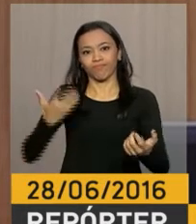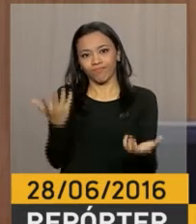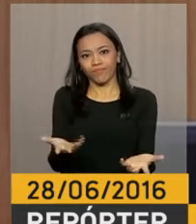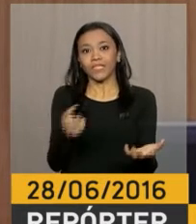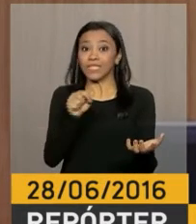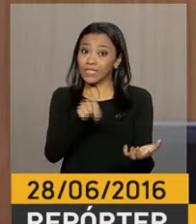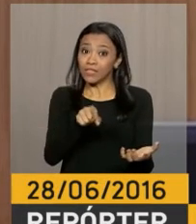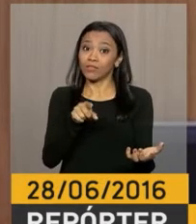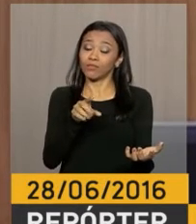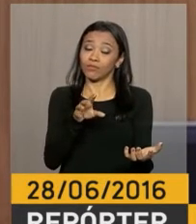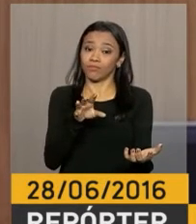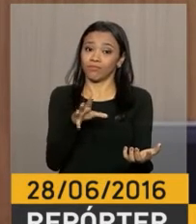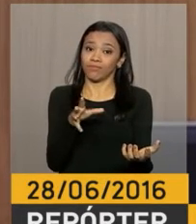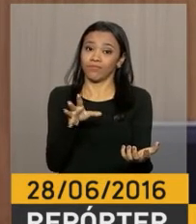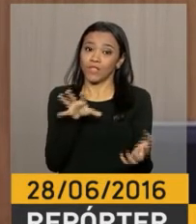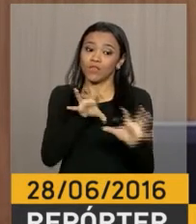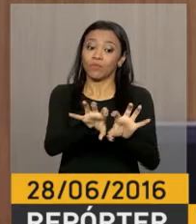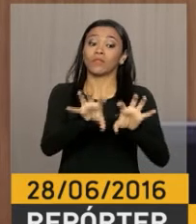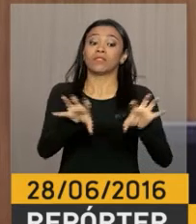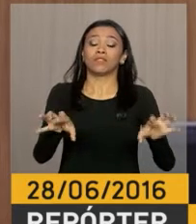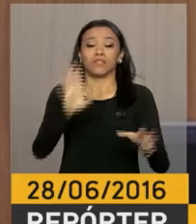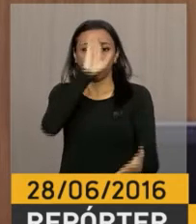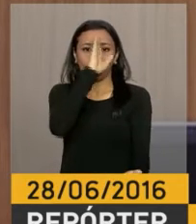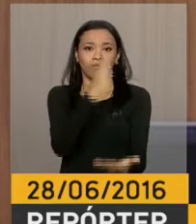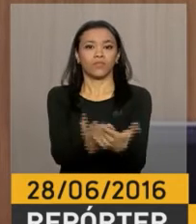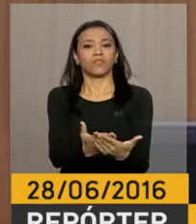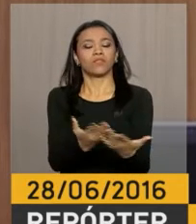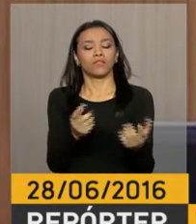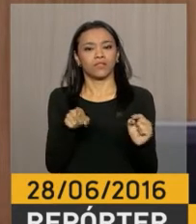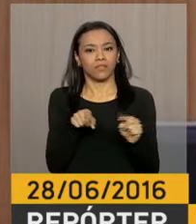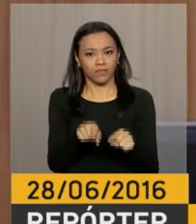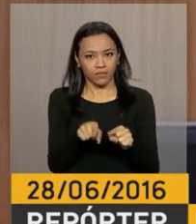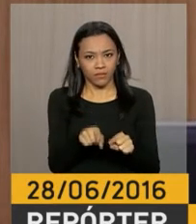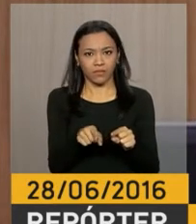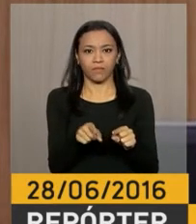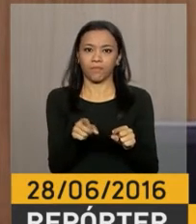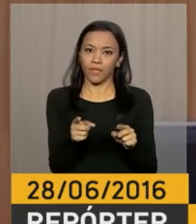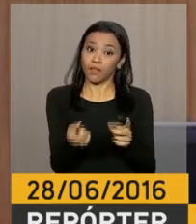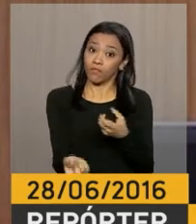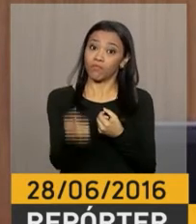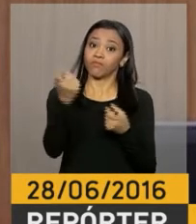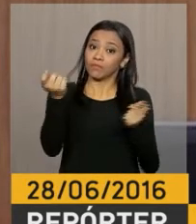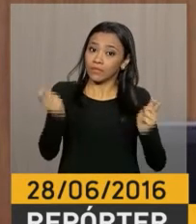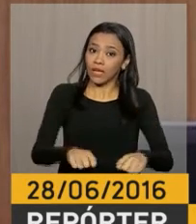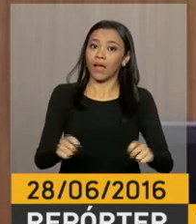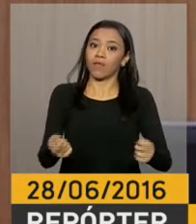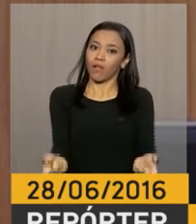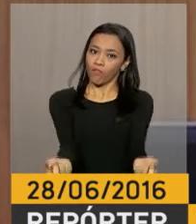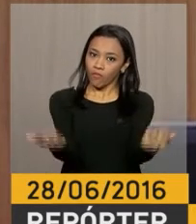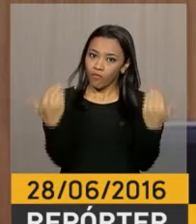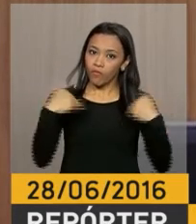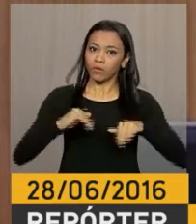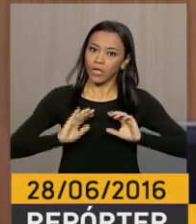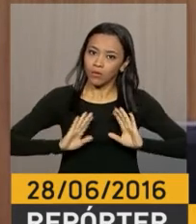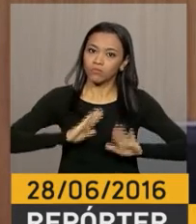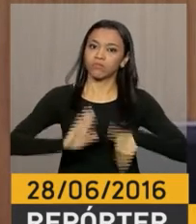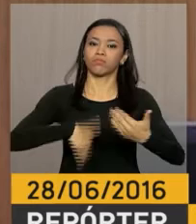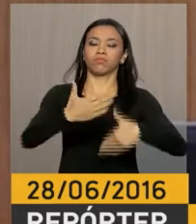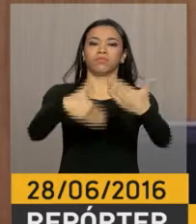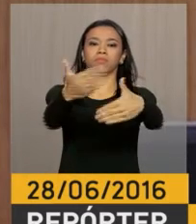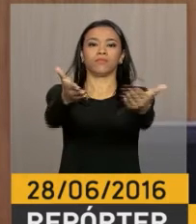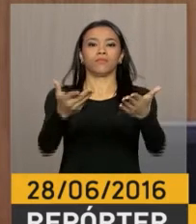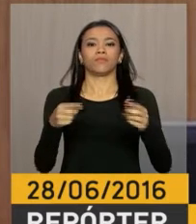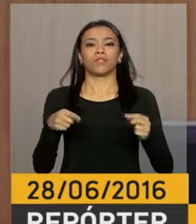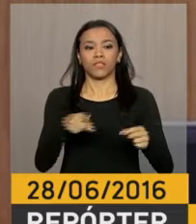humor, mudança na confiança. Essa mudança de confiança traz a retomada do crescimento. A retomada do crescimento se reverte também em